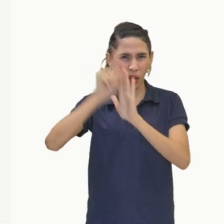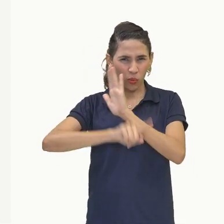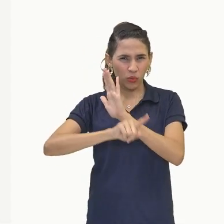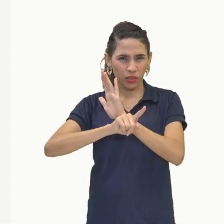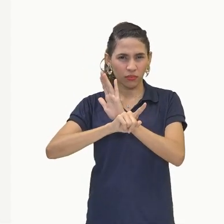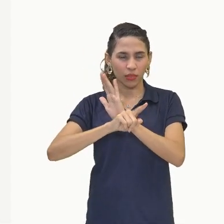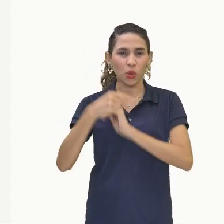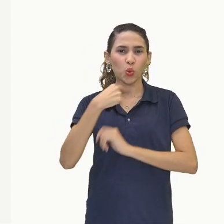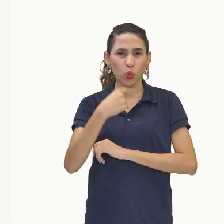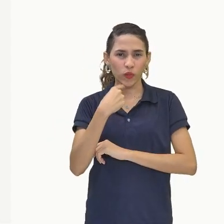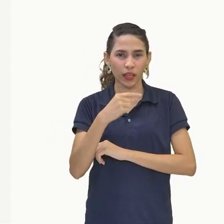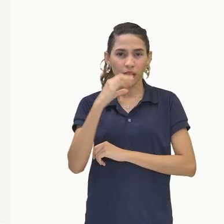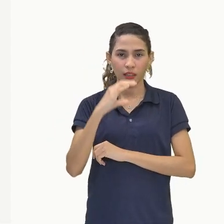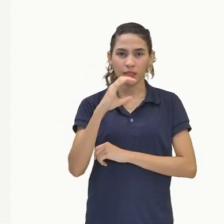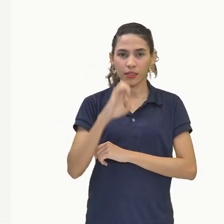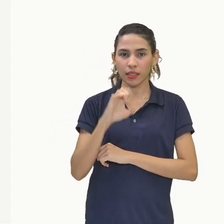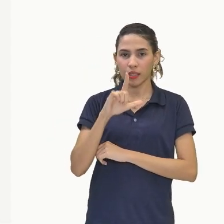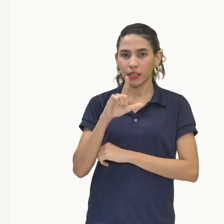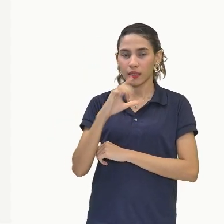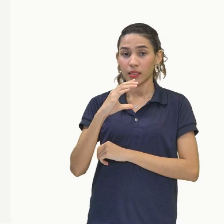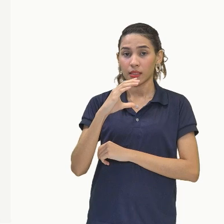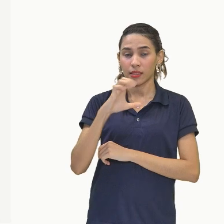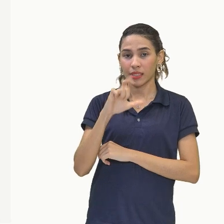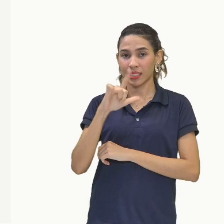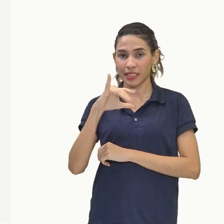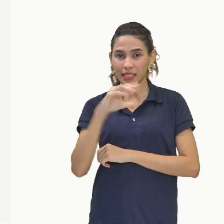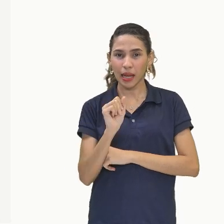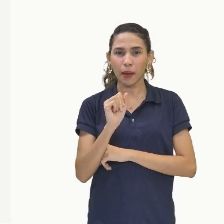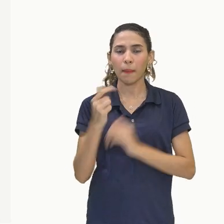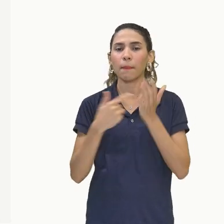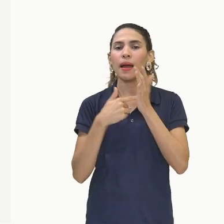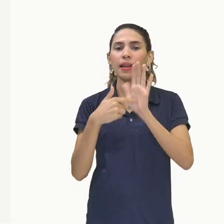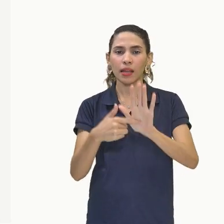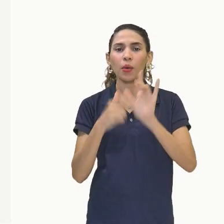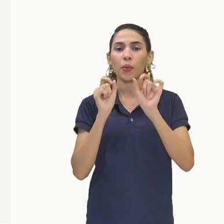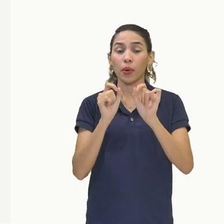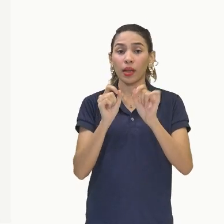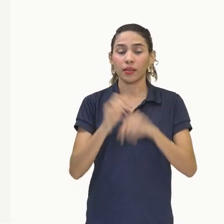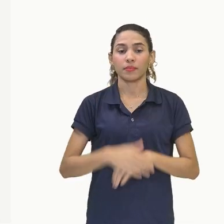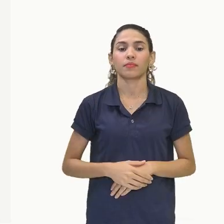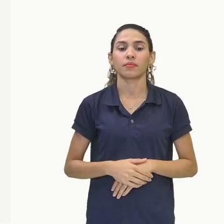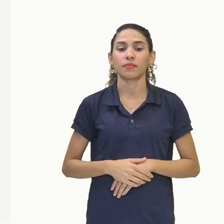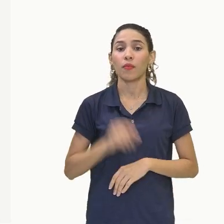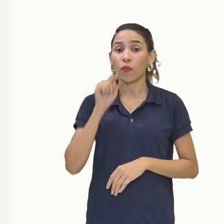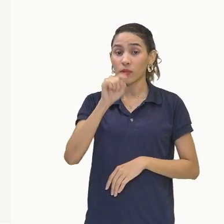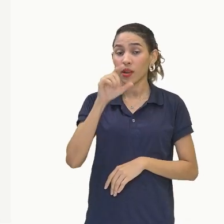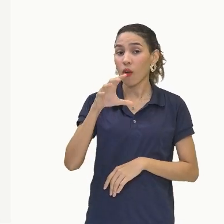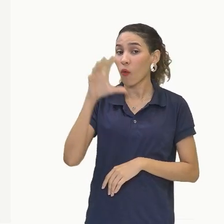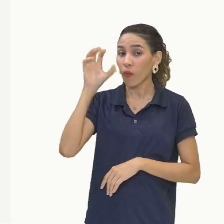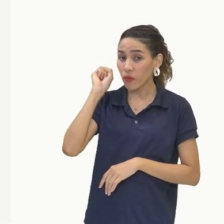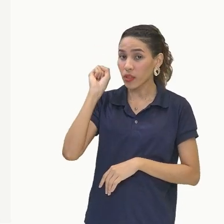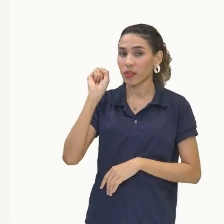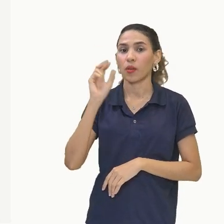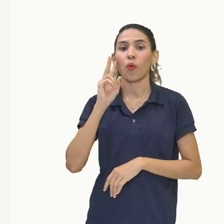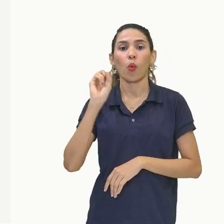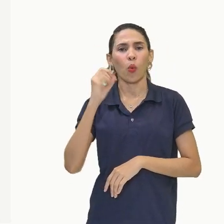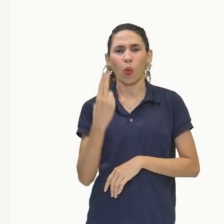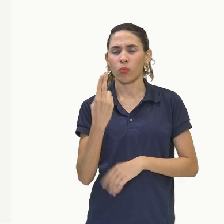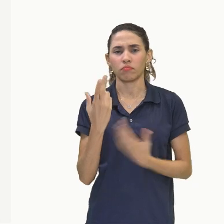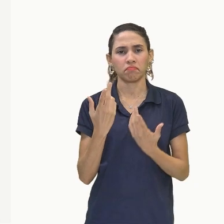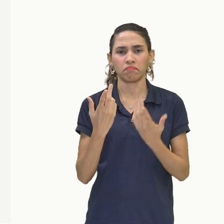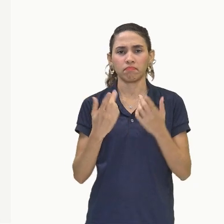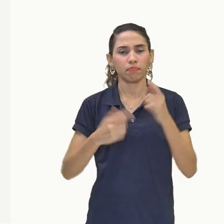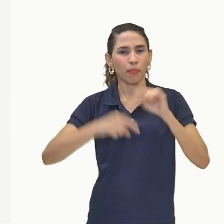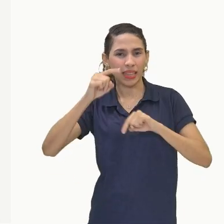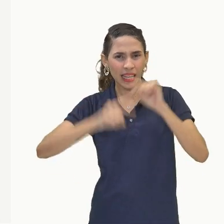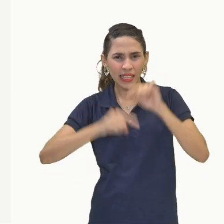Cecília? Apareceu o quê? Toda a vida que nós falarmos sobre os eletrodomésticos para